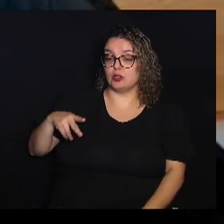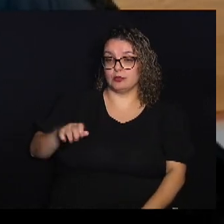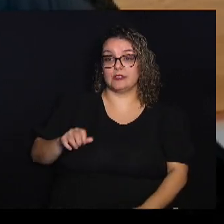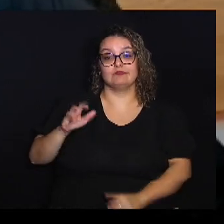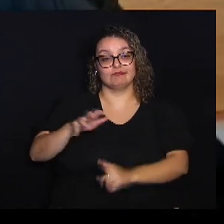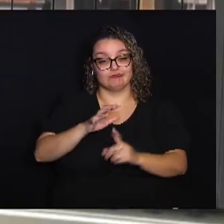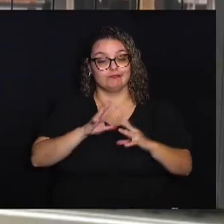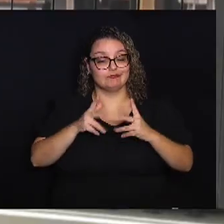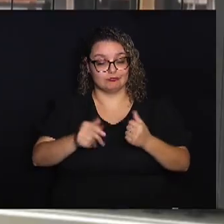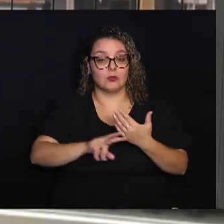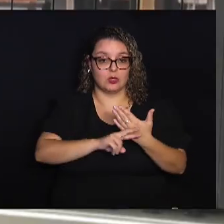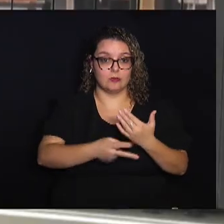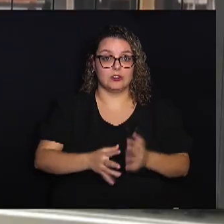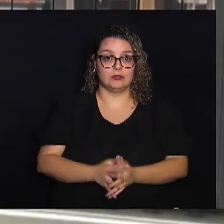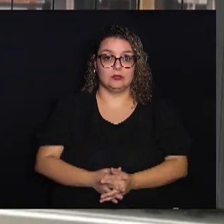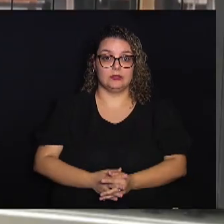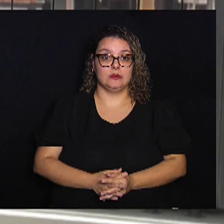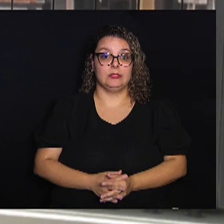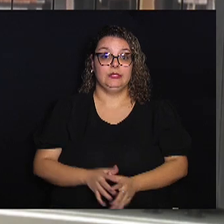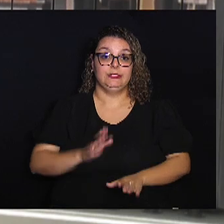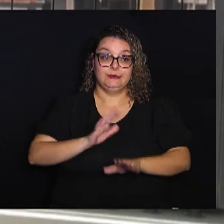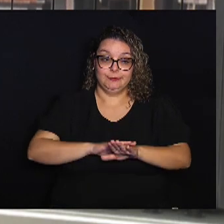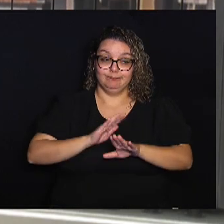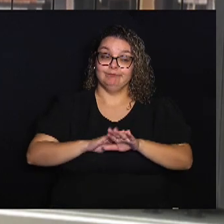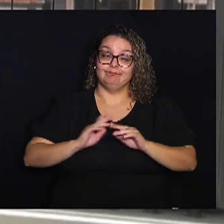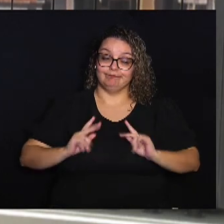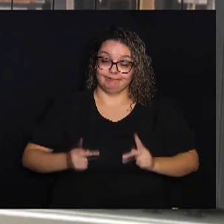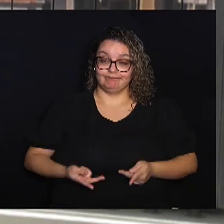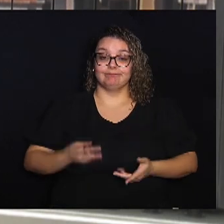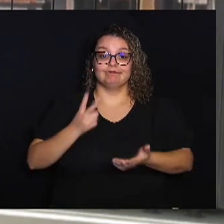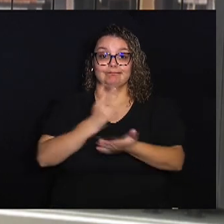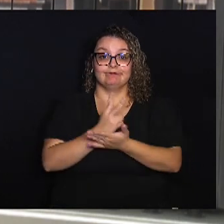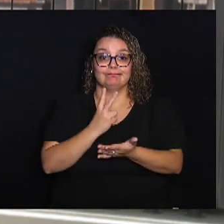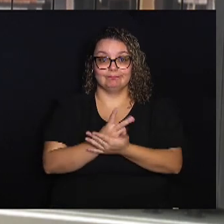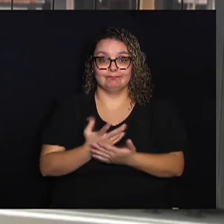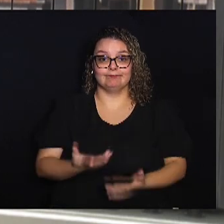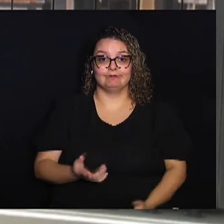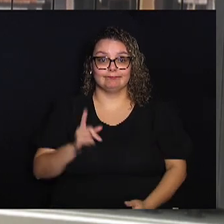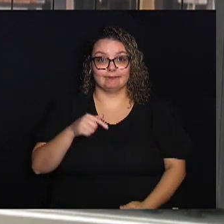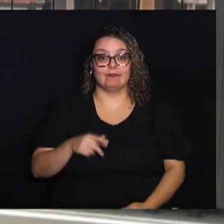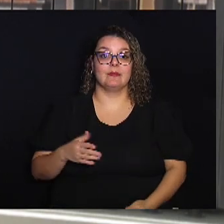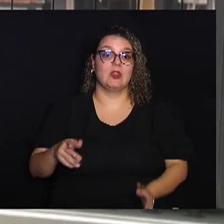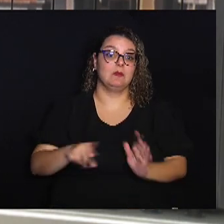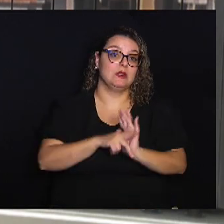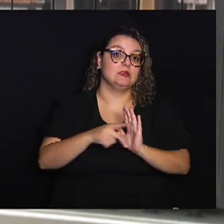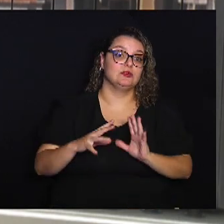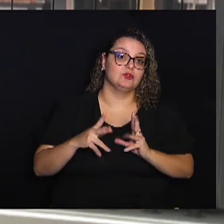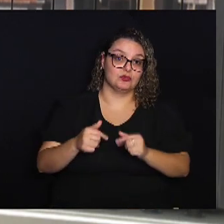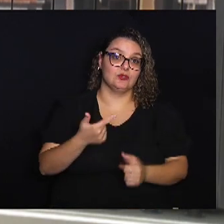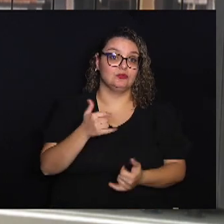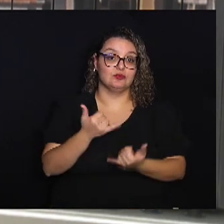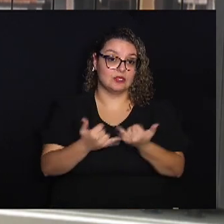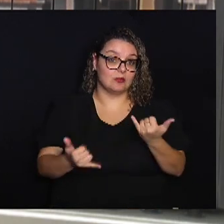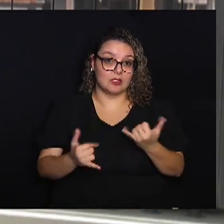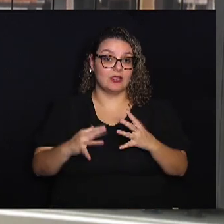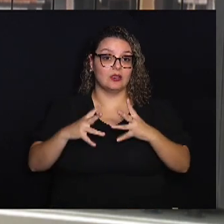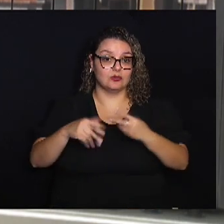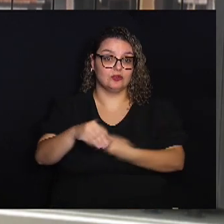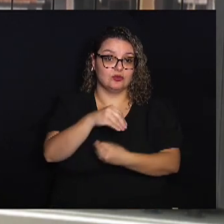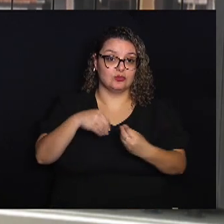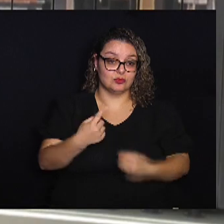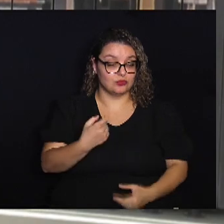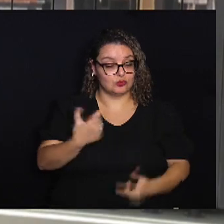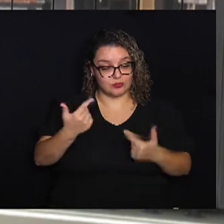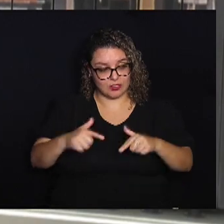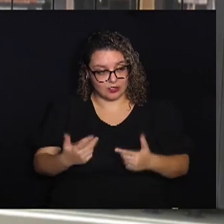né? Sim, a ação humana sempre... porque a gente é parte do todo, né? Não existe um meio, na verdade. É tudo um ambiente só,